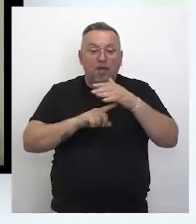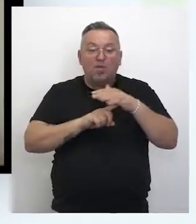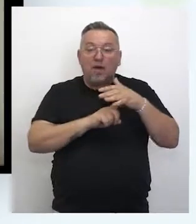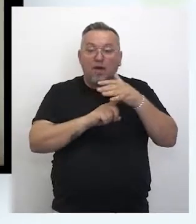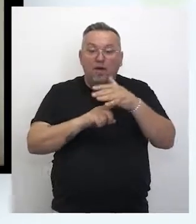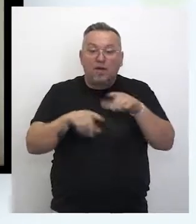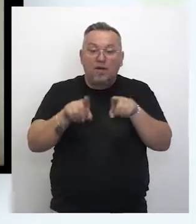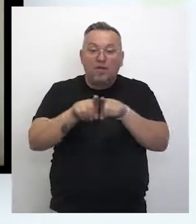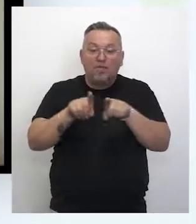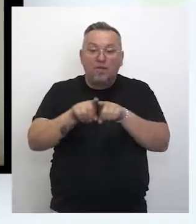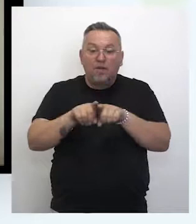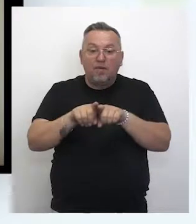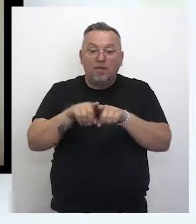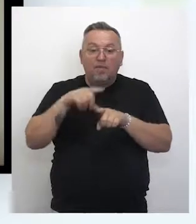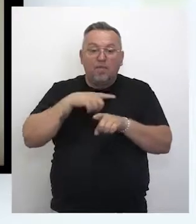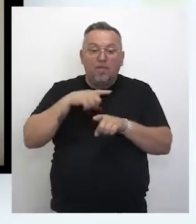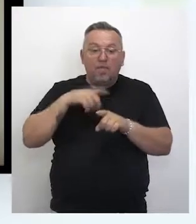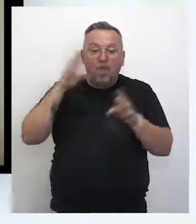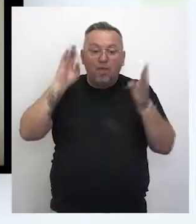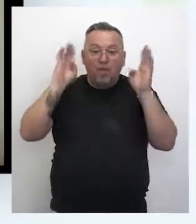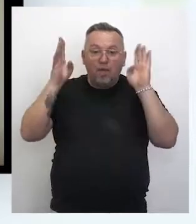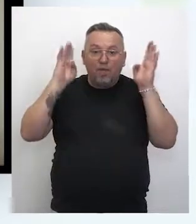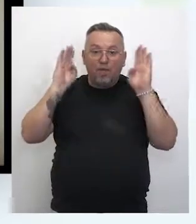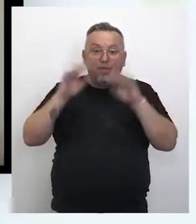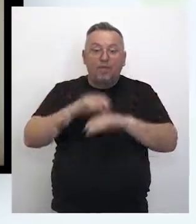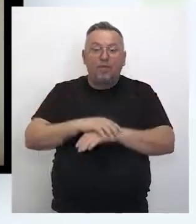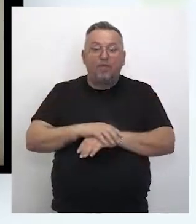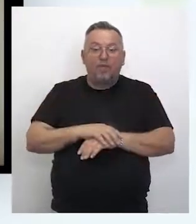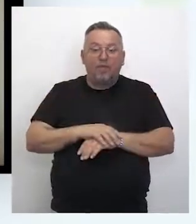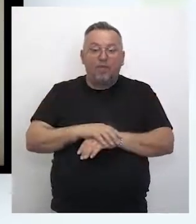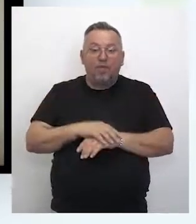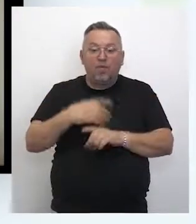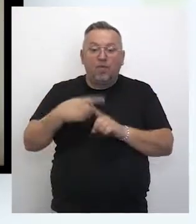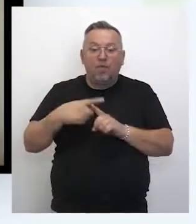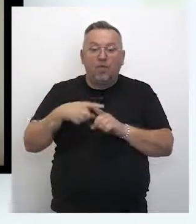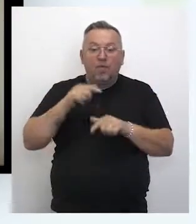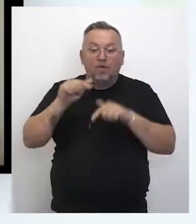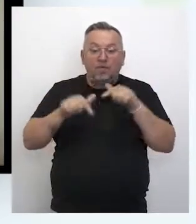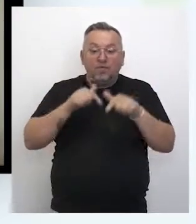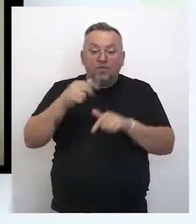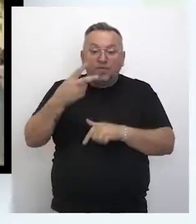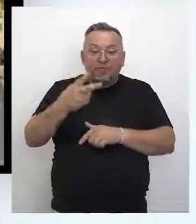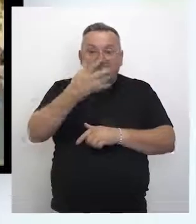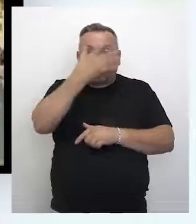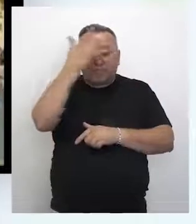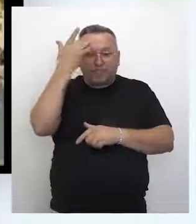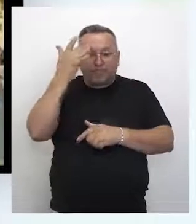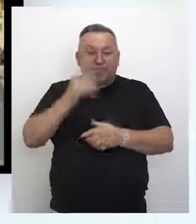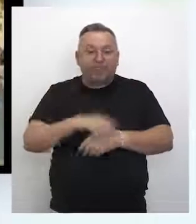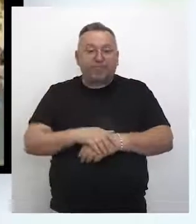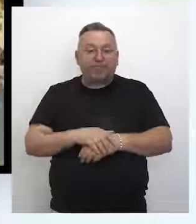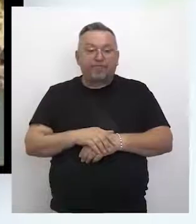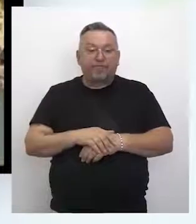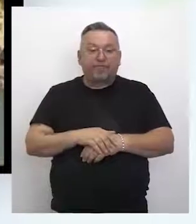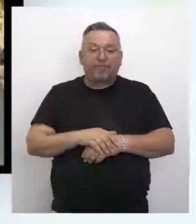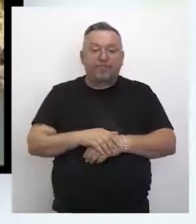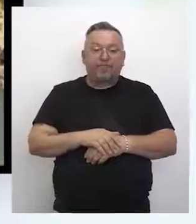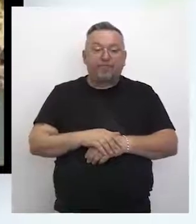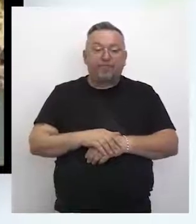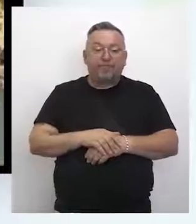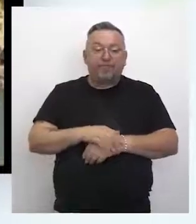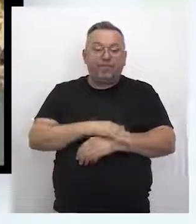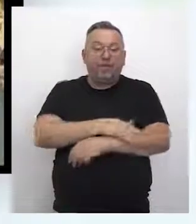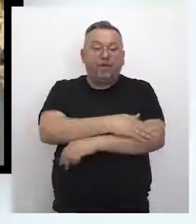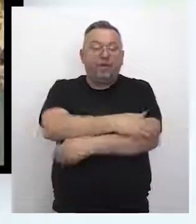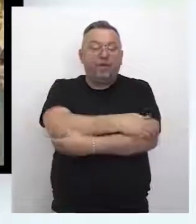para quem tem um caminhão, uma carreta. Porque lá tem serviço só para 2 pessoas. O ribeirão